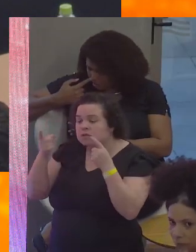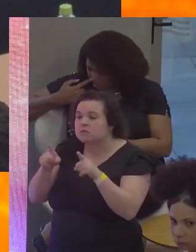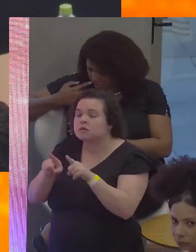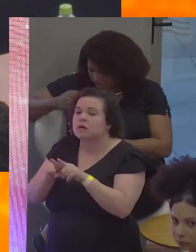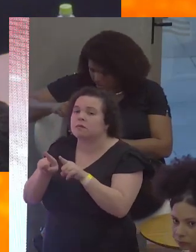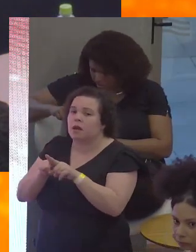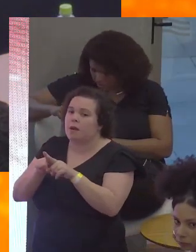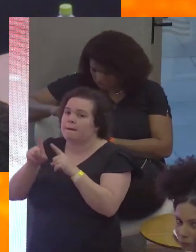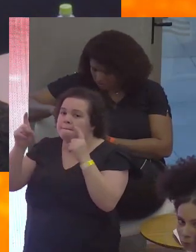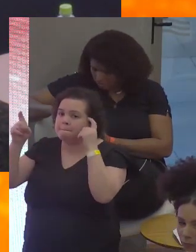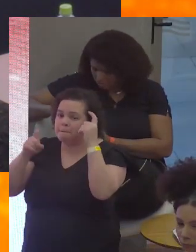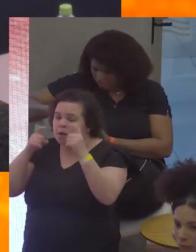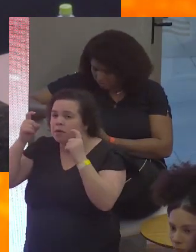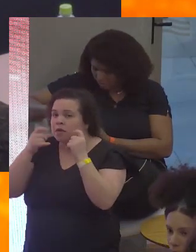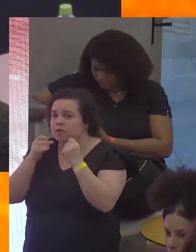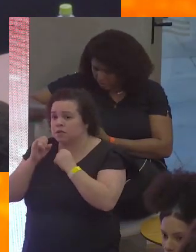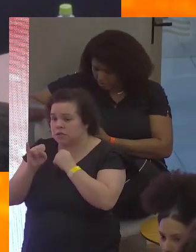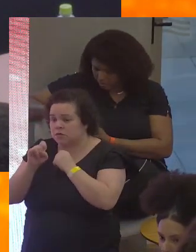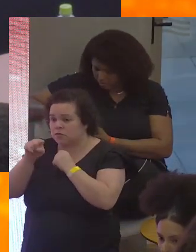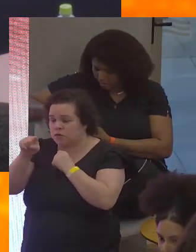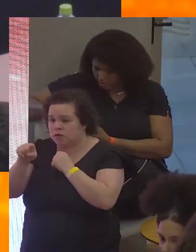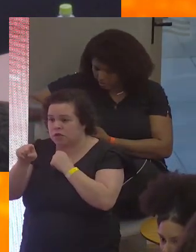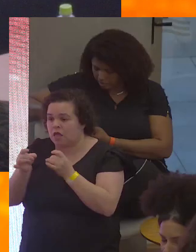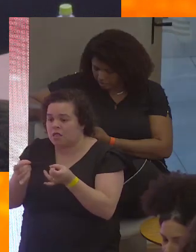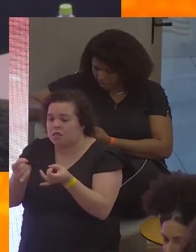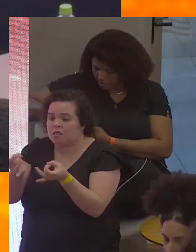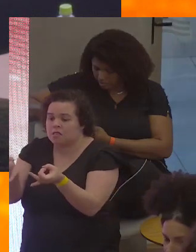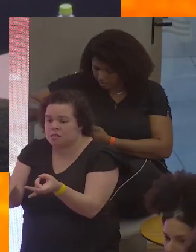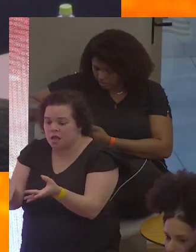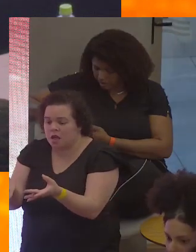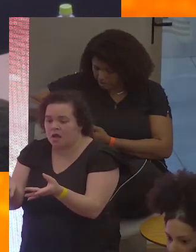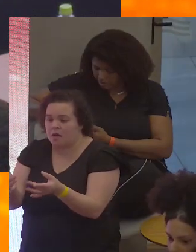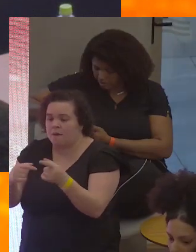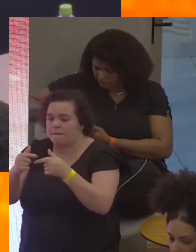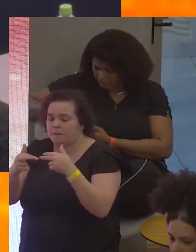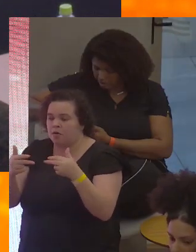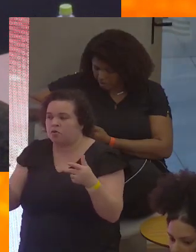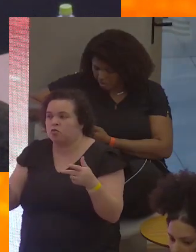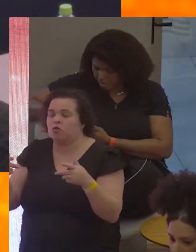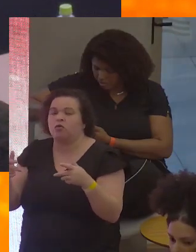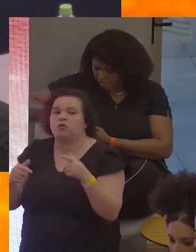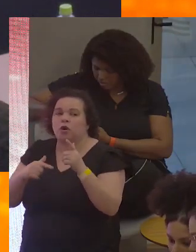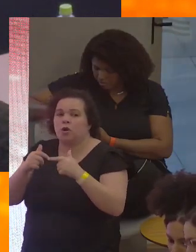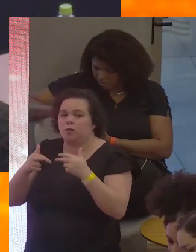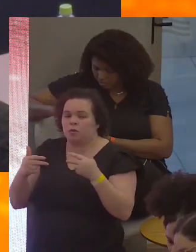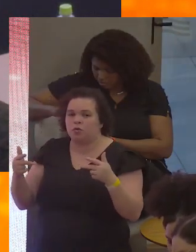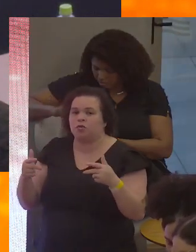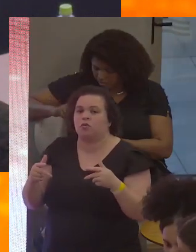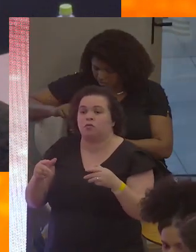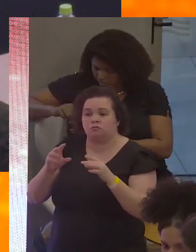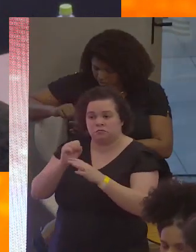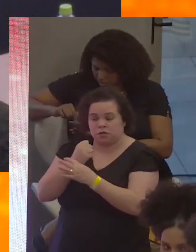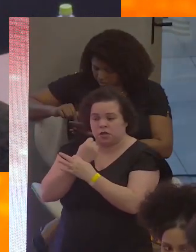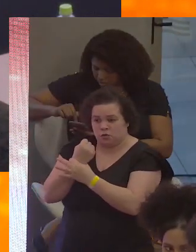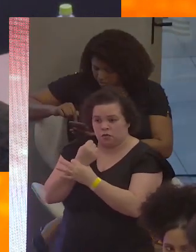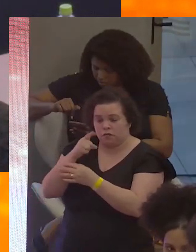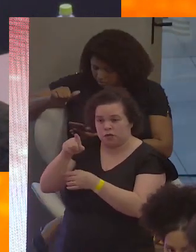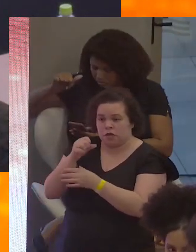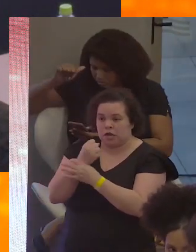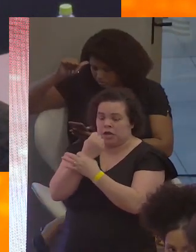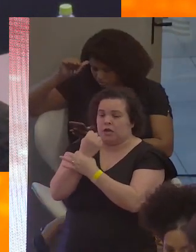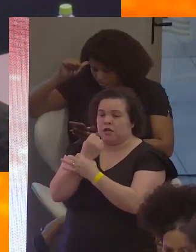A preocupação é que quando você oferta um produto e o produto ele é eficaz e seguro, você garante